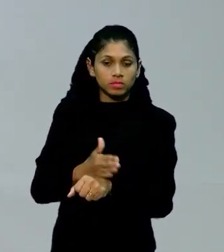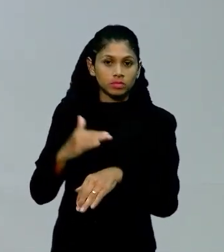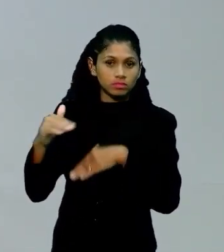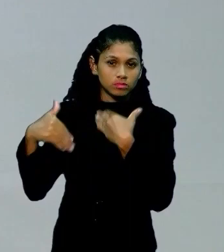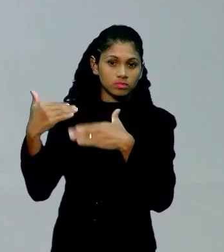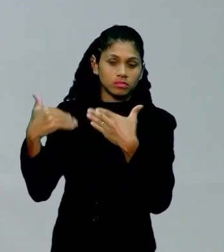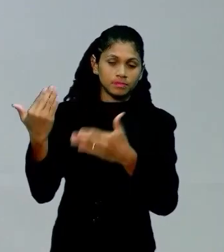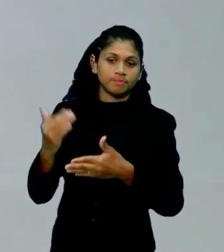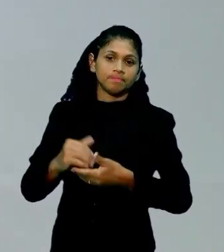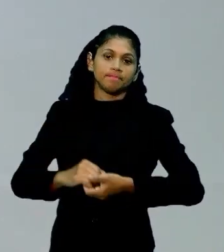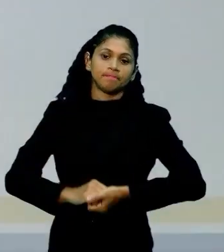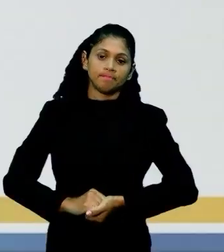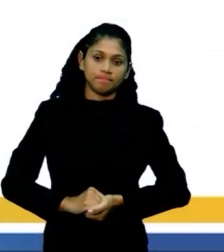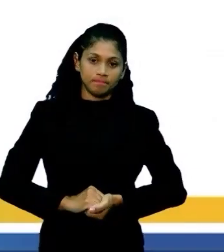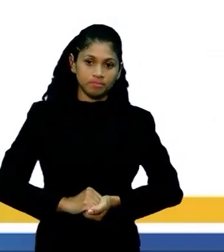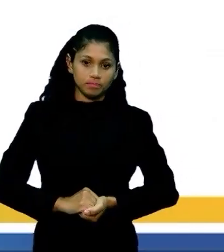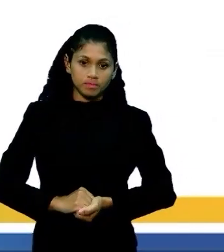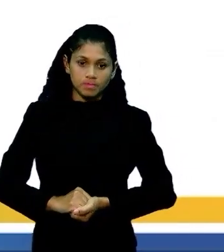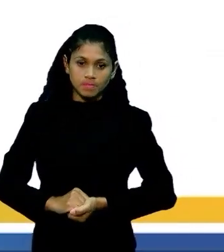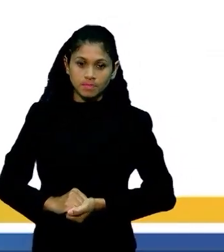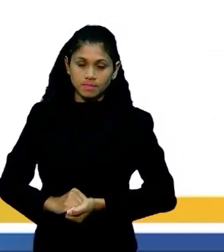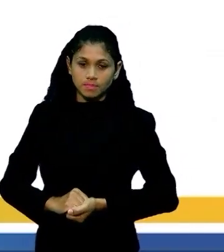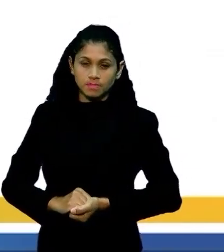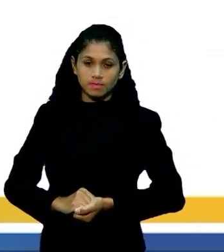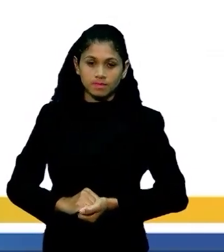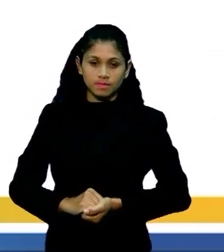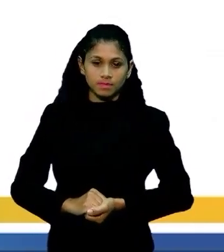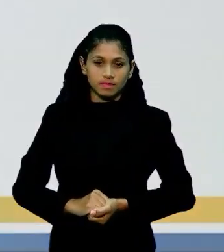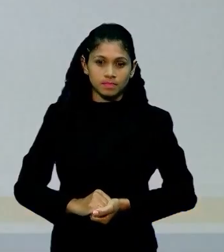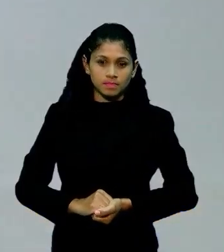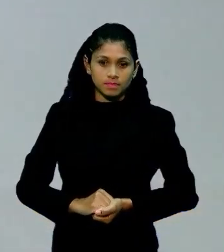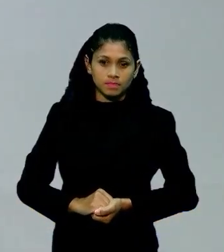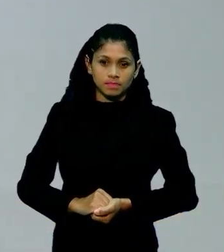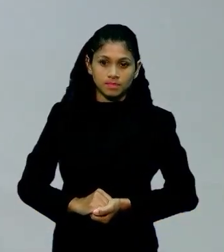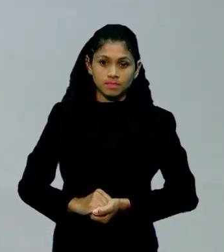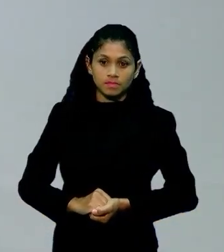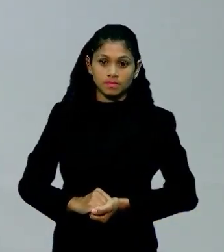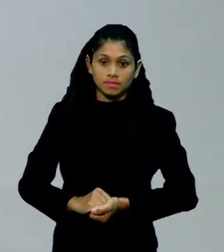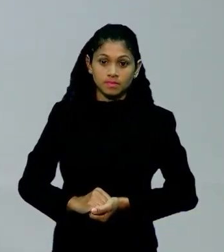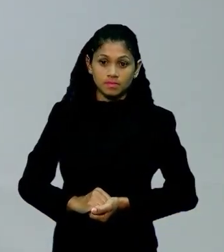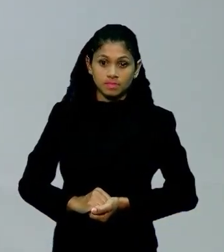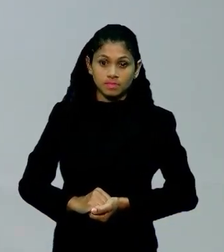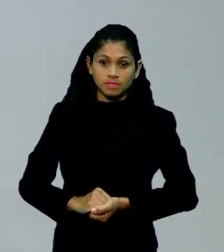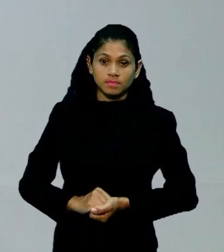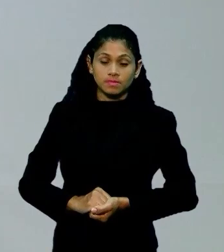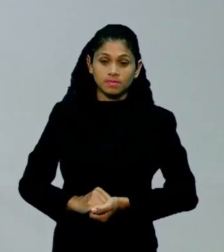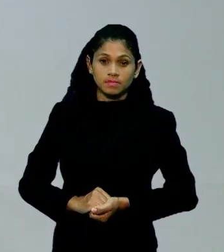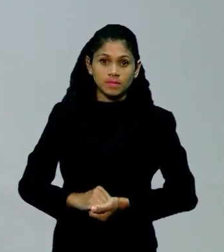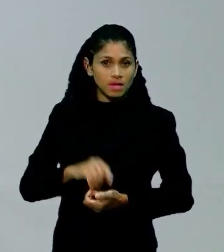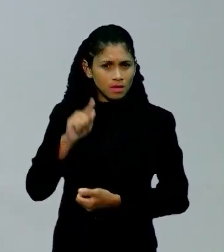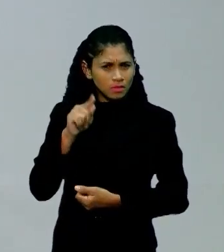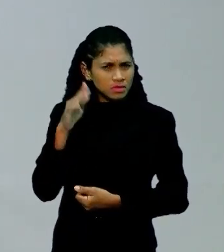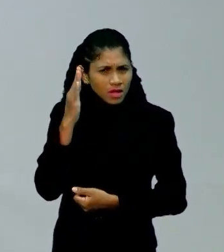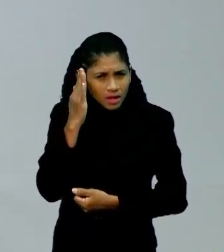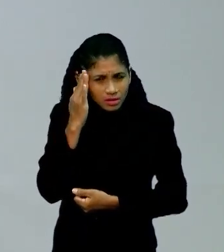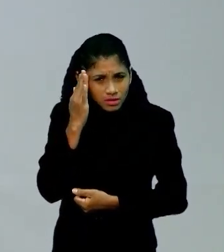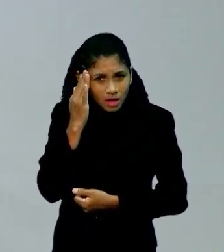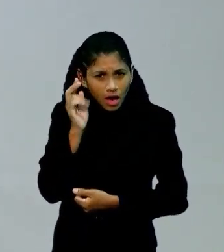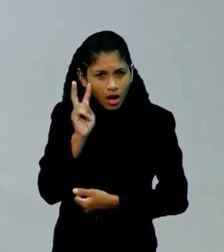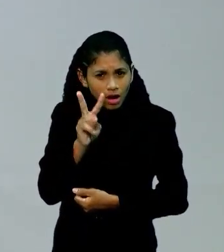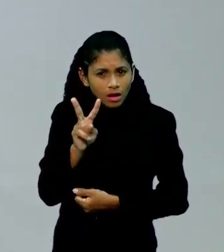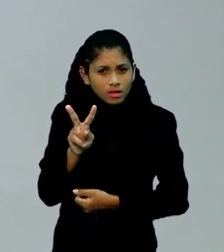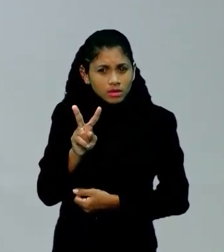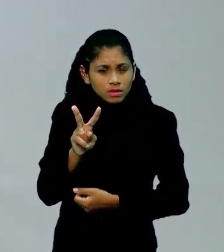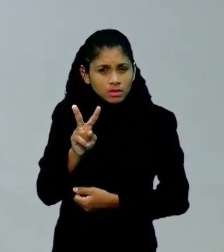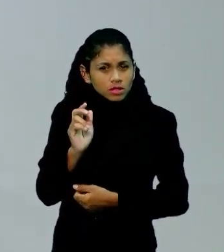Interpretação Vem Com base na leitura tranquilo até porque deixa até voltar aqui até porque não sei se você já viu fez um um um